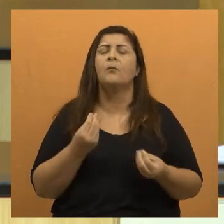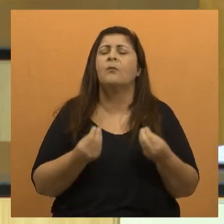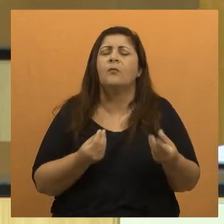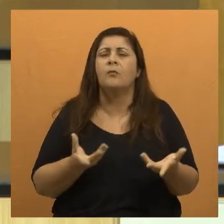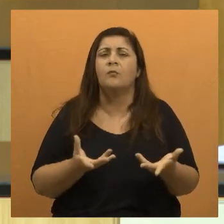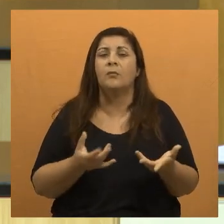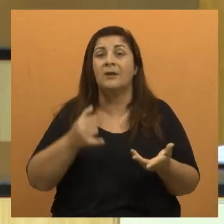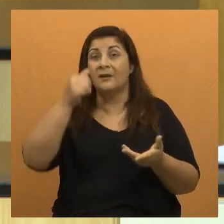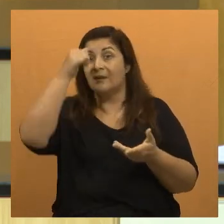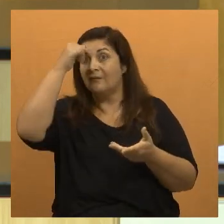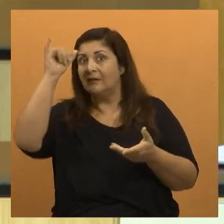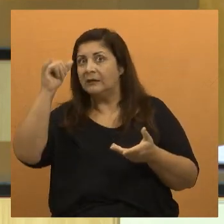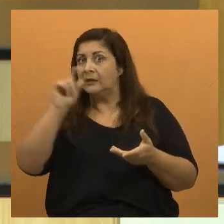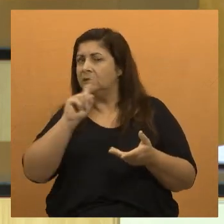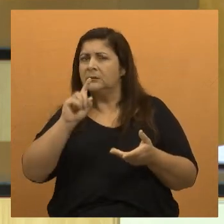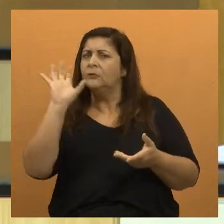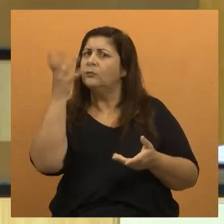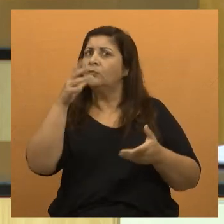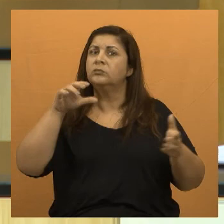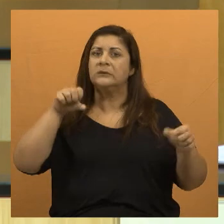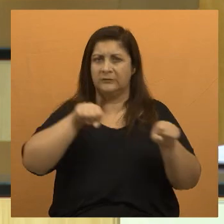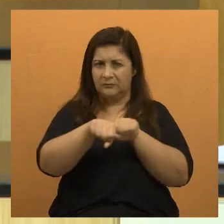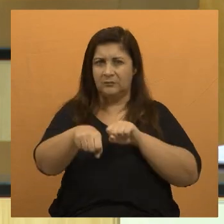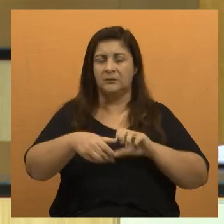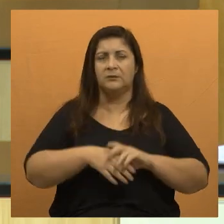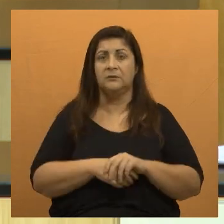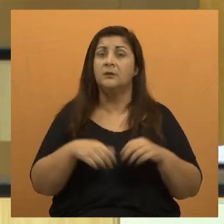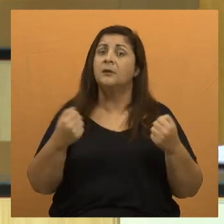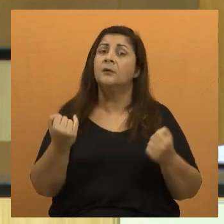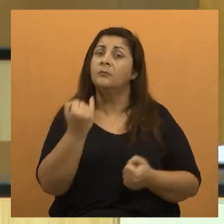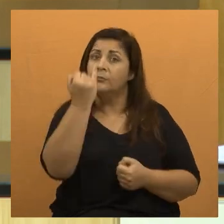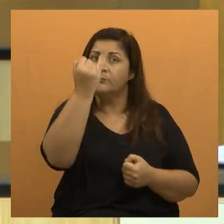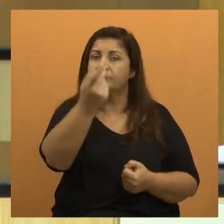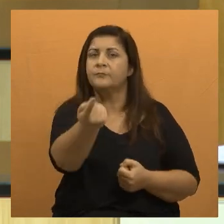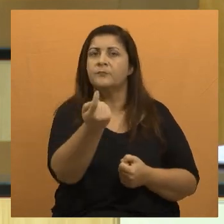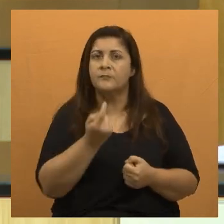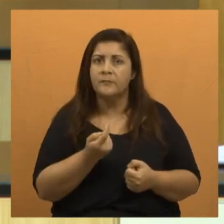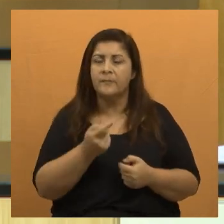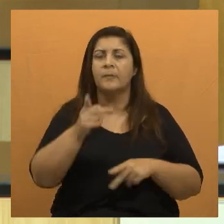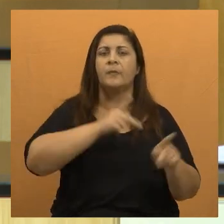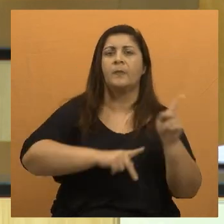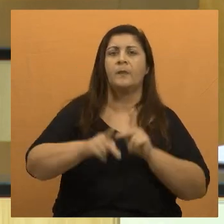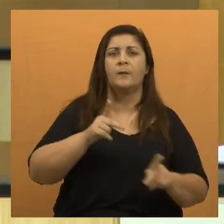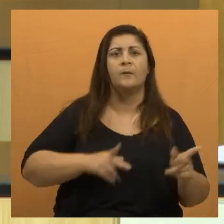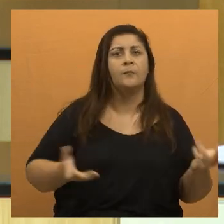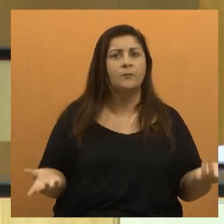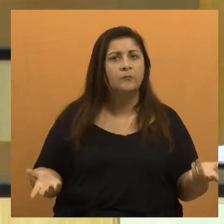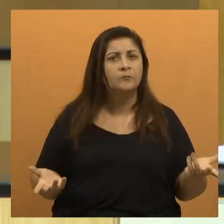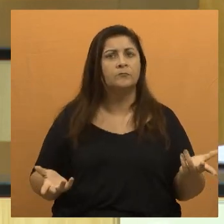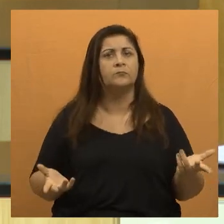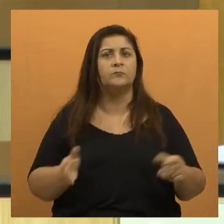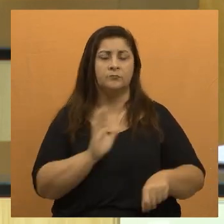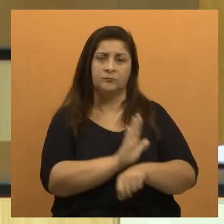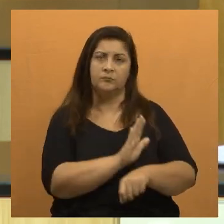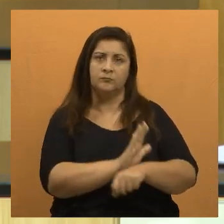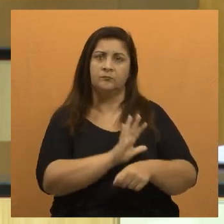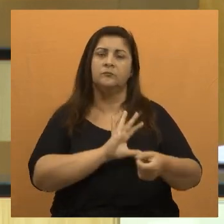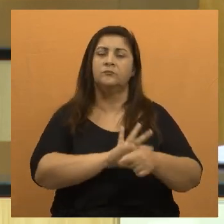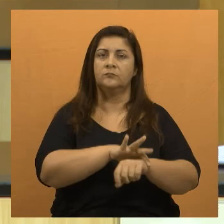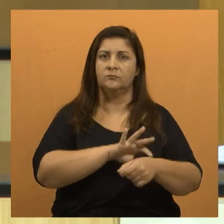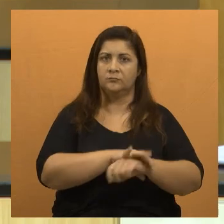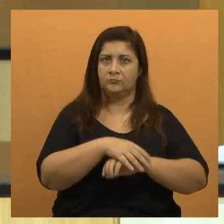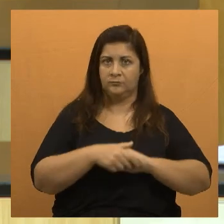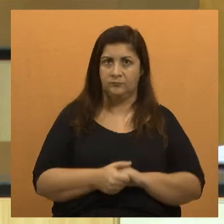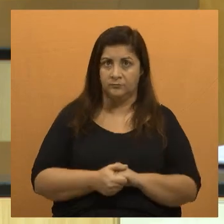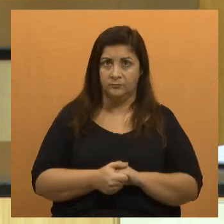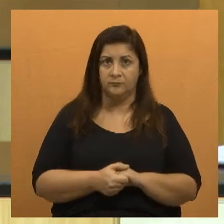prevenção para que ela não ocorra. Então, é necessário que a comunidade venha, participe, adere aos programas de segurança que hoje o Conseg